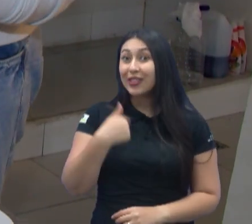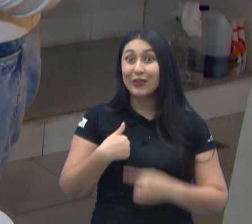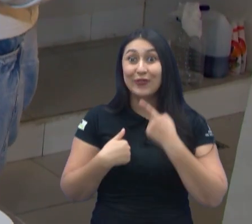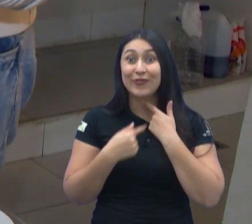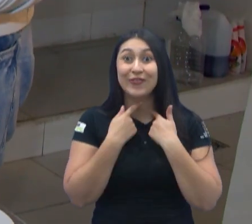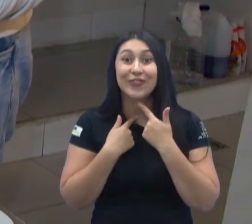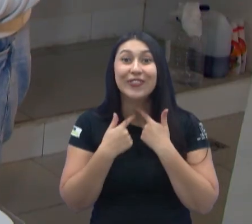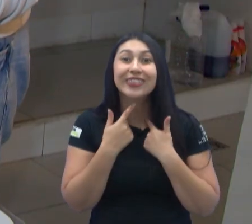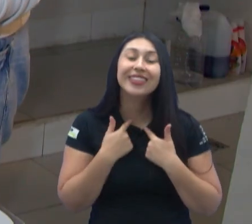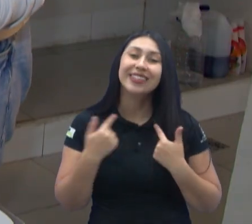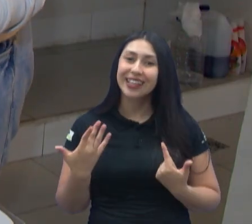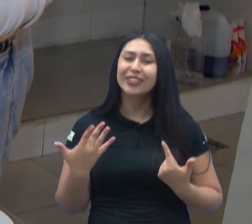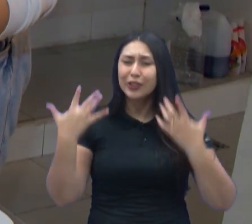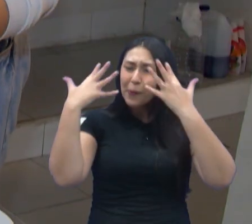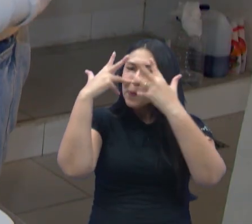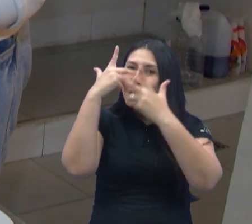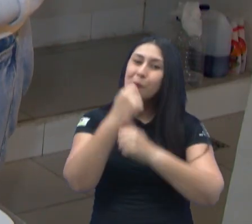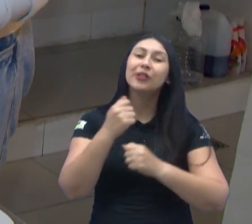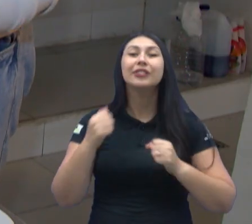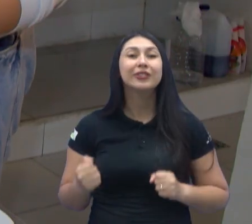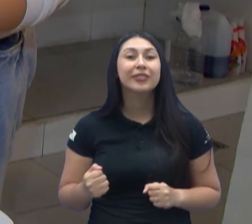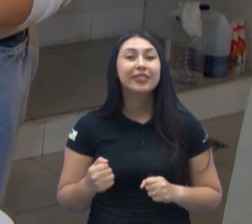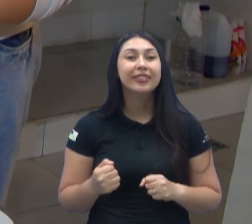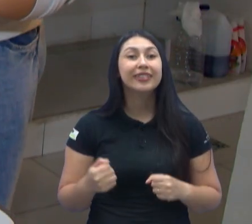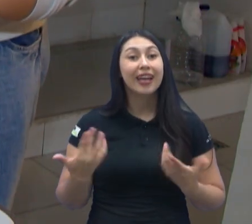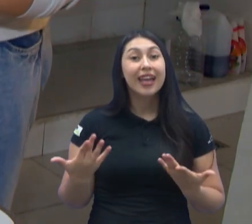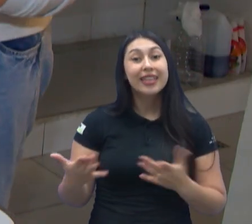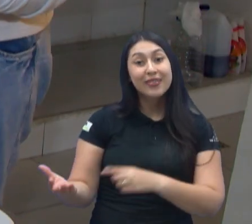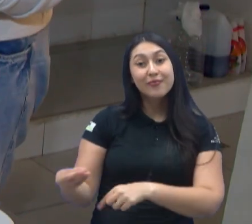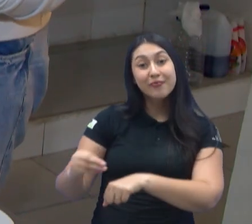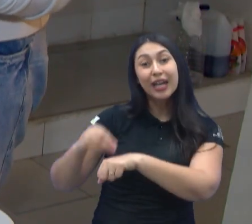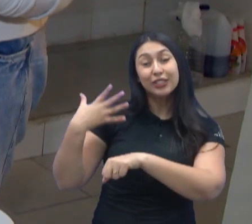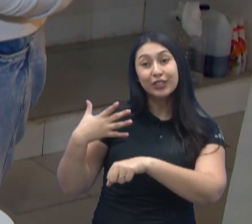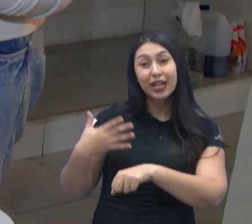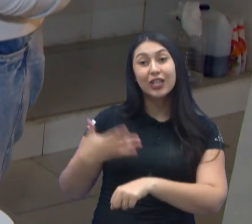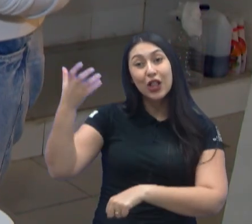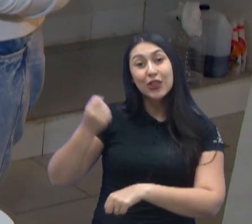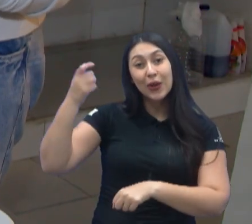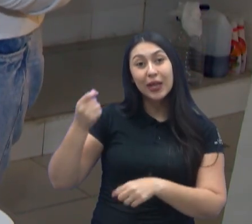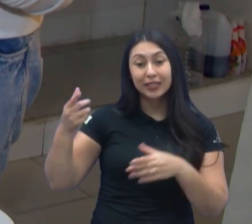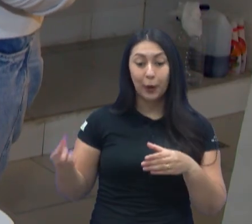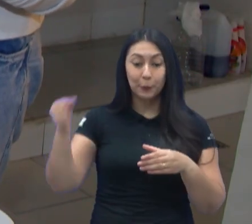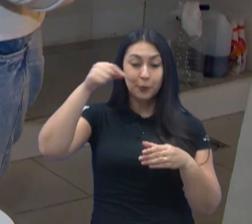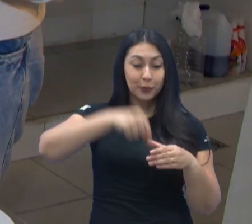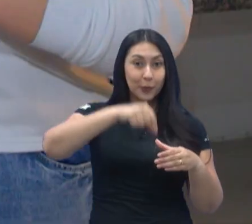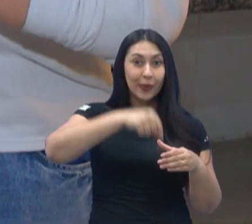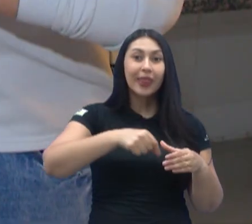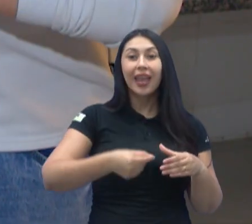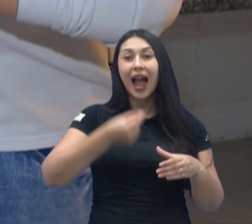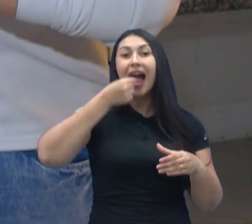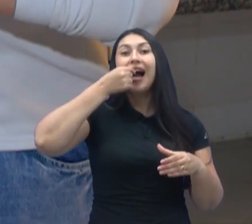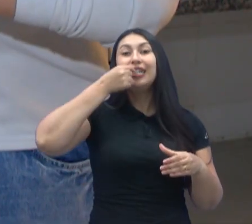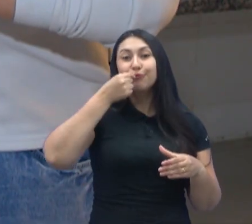tá? Tá muito bonito, olha aqui. E aí ela me deu a dica aqui. Mergulhar no leite, do leite, né? Ó, tem que fazer a mergulhar. experiência completa. Isso, vamos